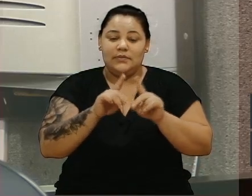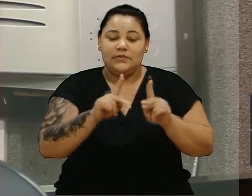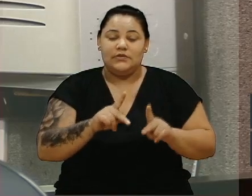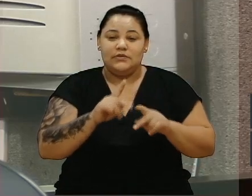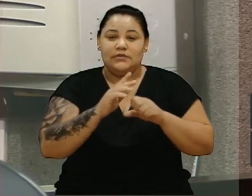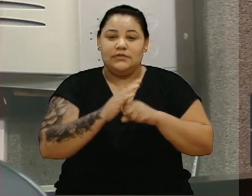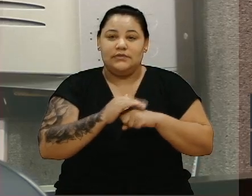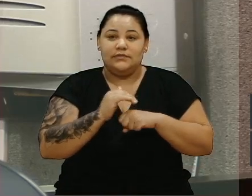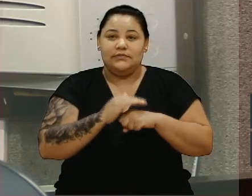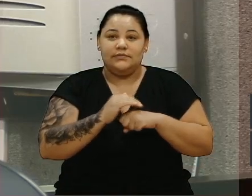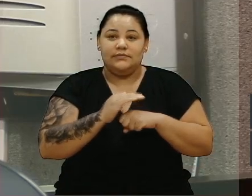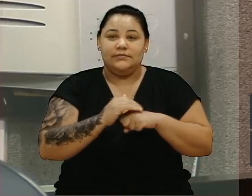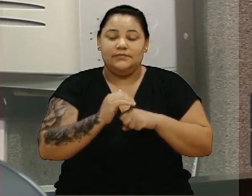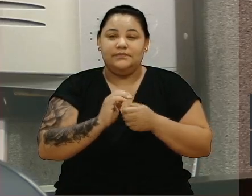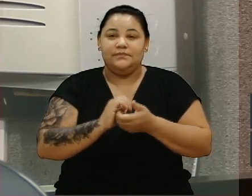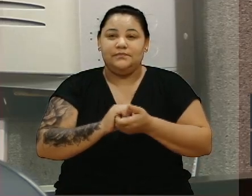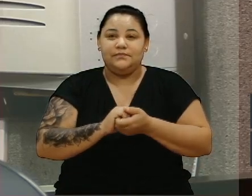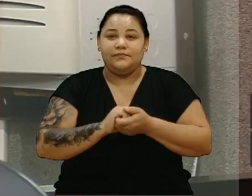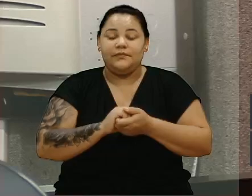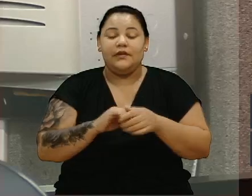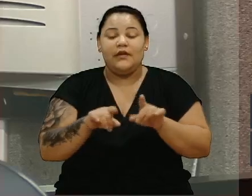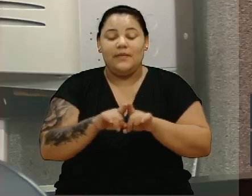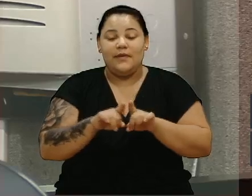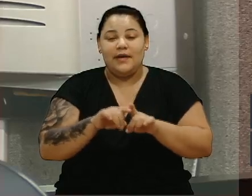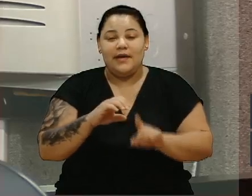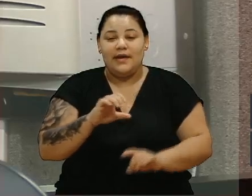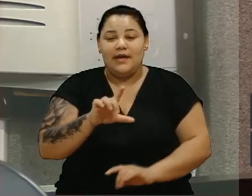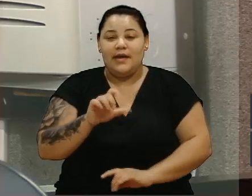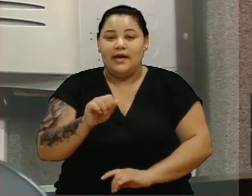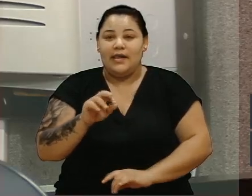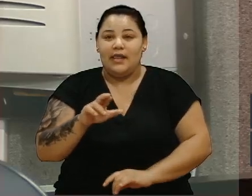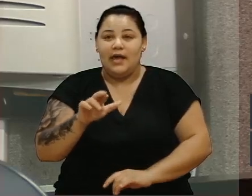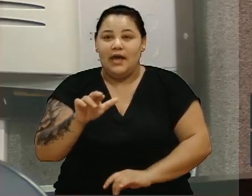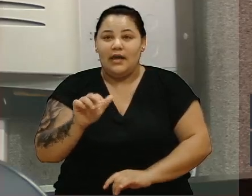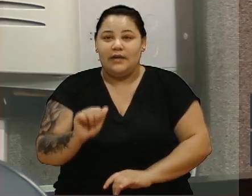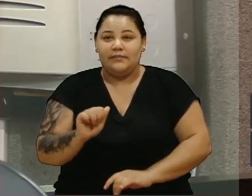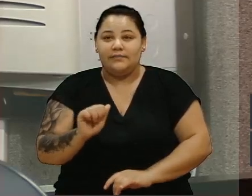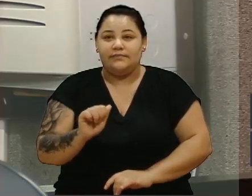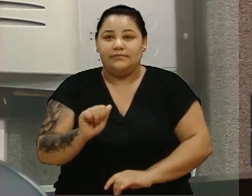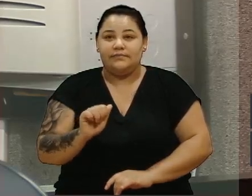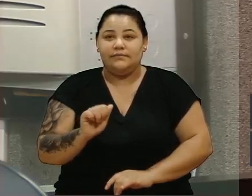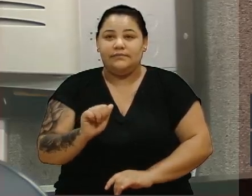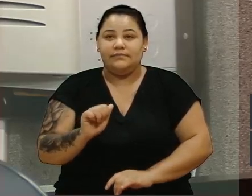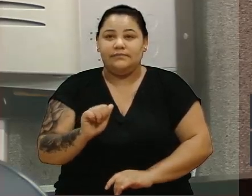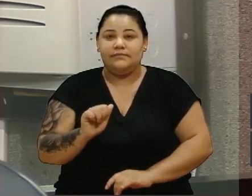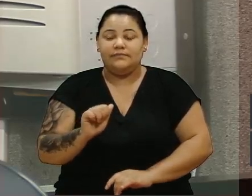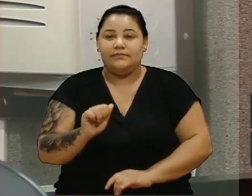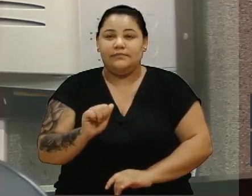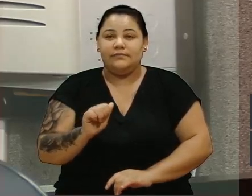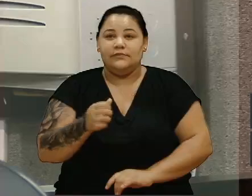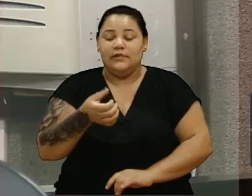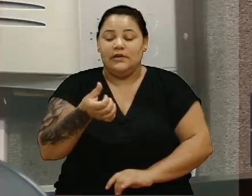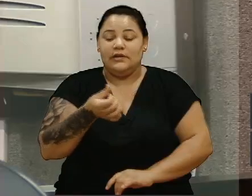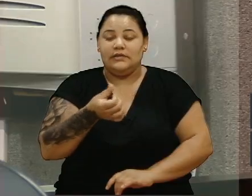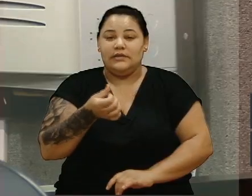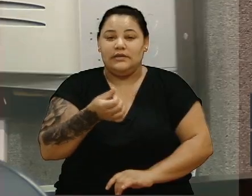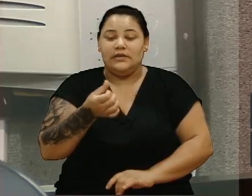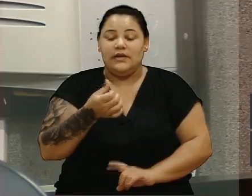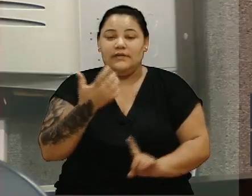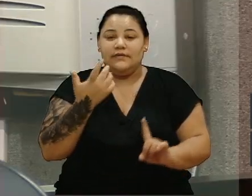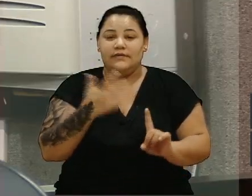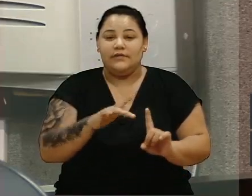a Clarinha Claes Tomasi, que foi a 6ª vítima daquele grave acidente lá na Rota do Sol,